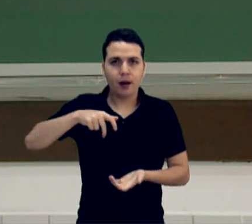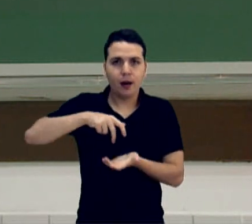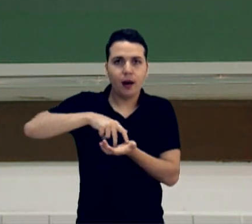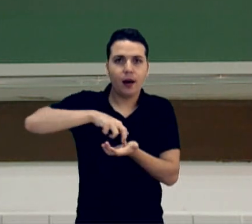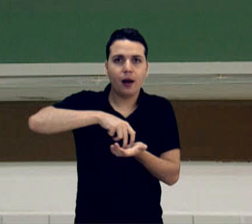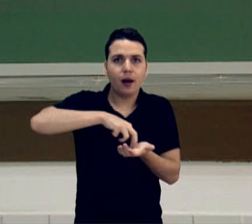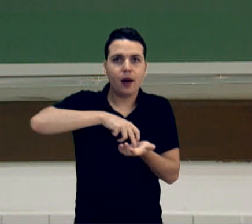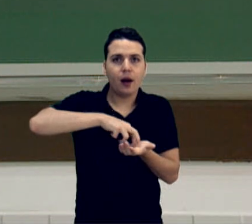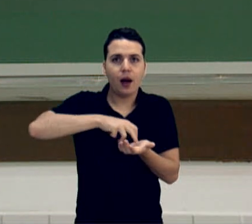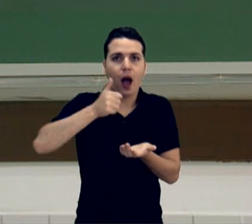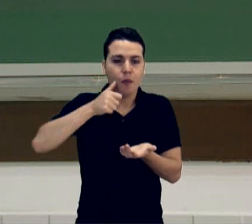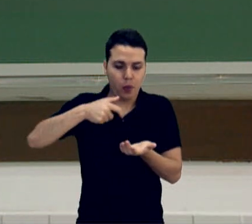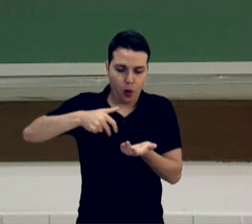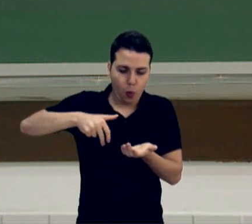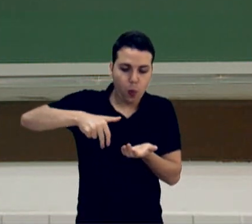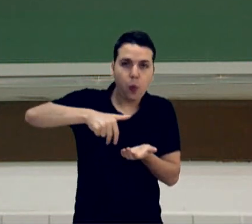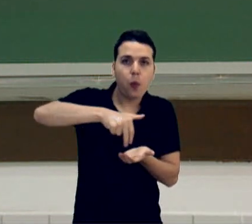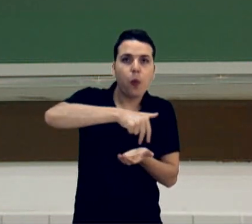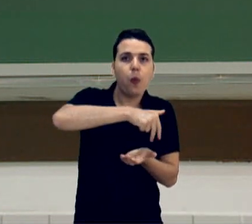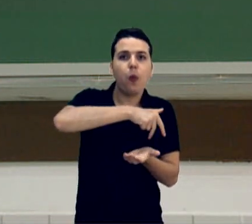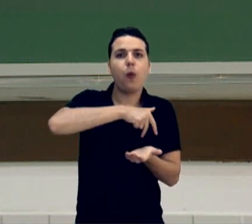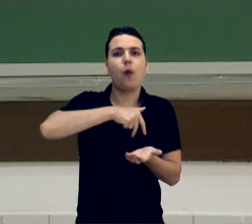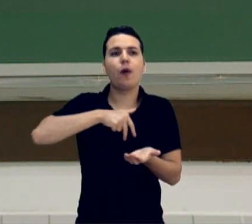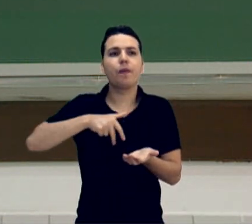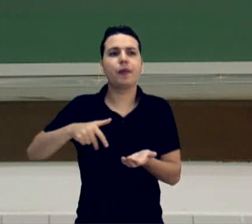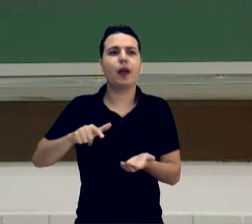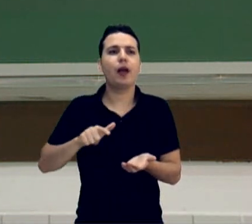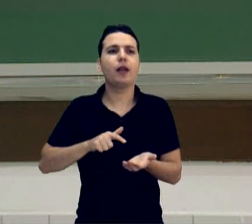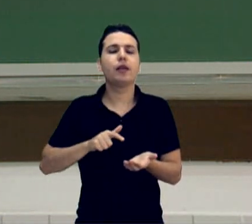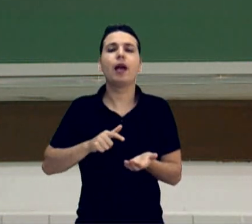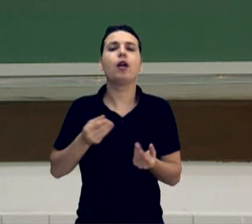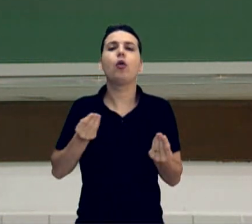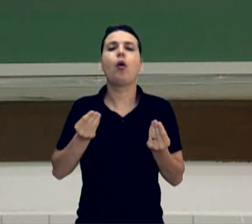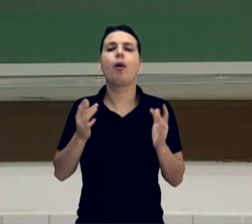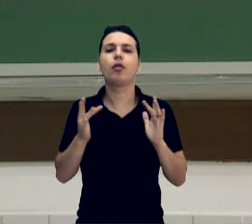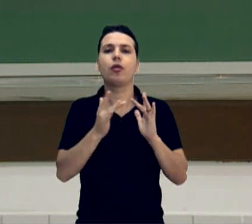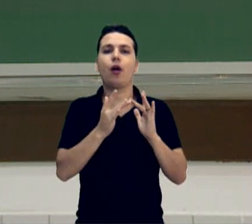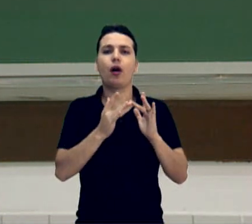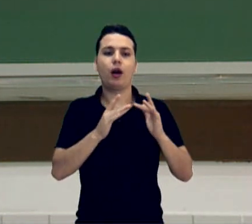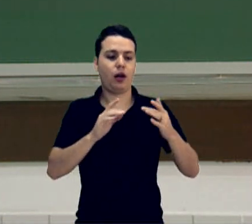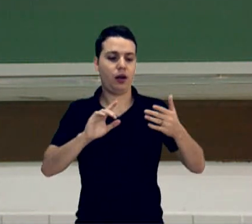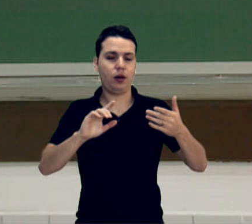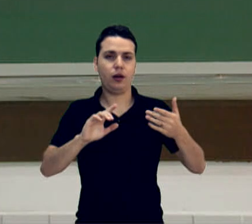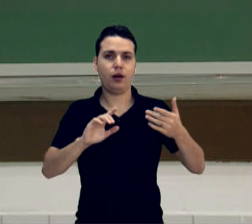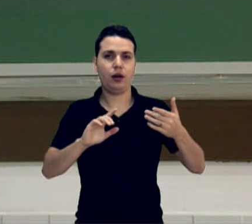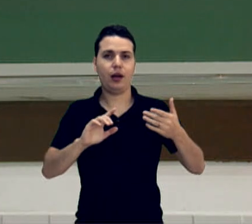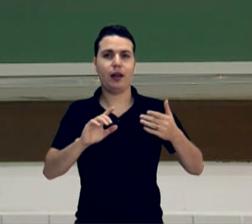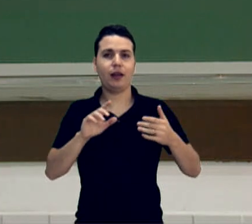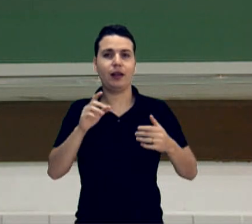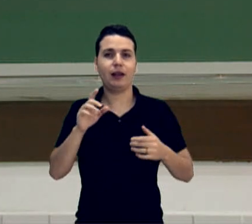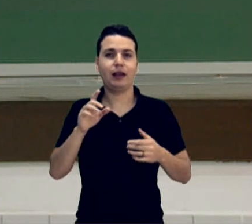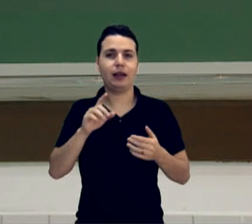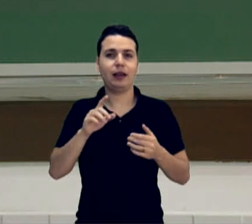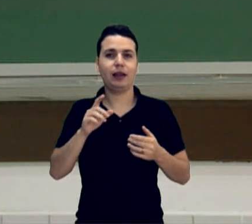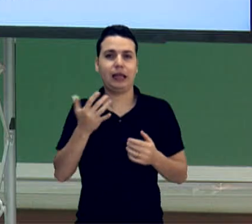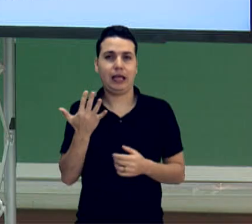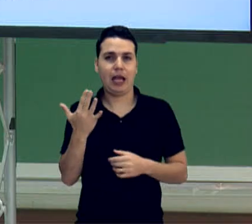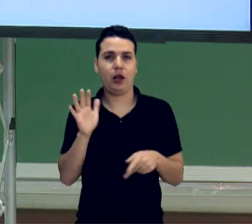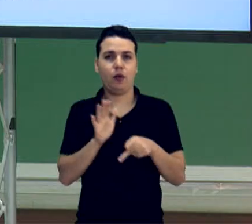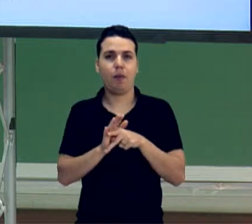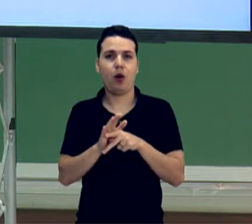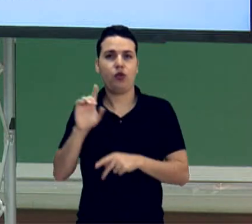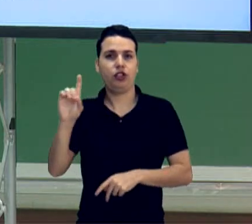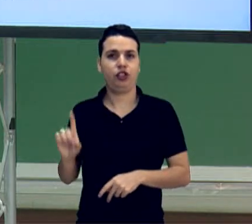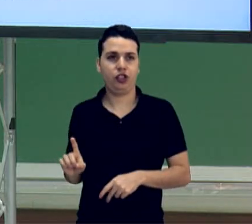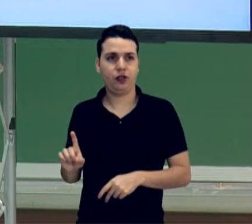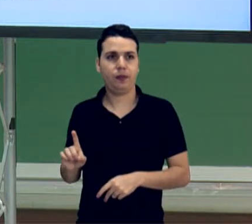prenda, durante os quais eles se tocam através das pontas dos dedos da mão direita. Aqui na imagem dá pra gente ver.